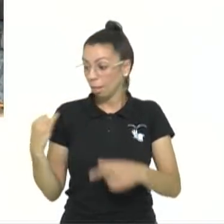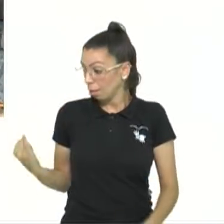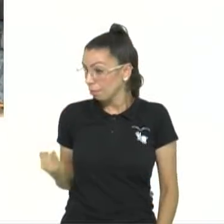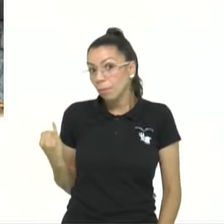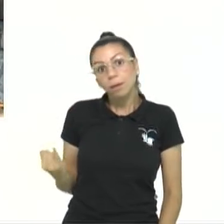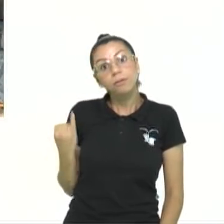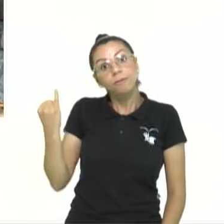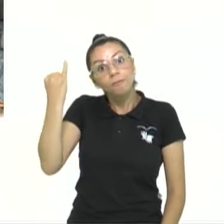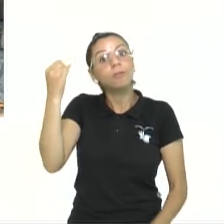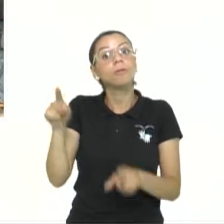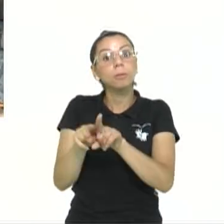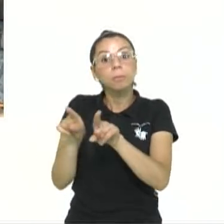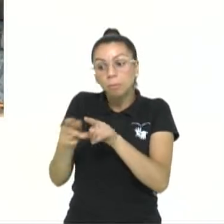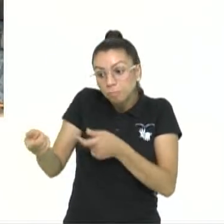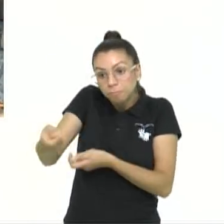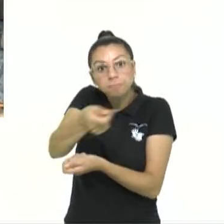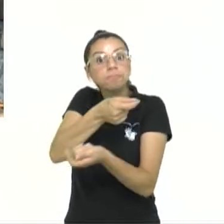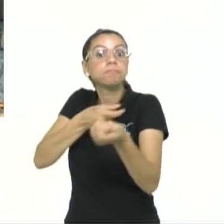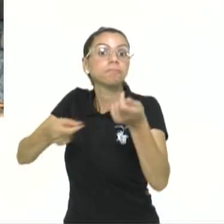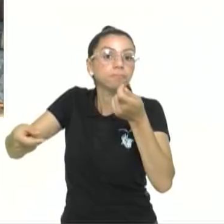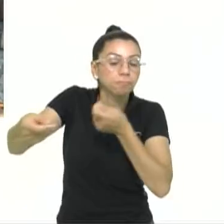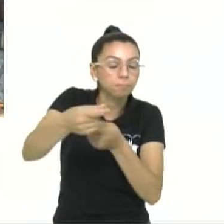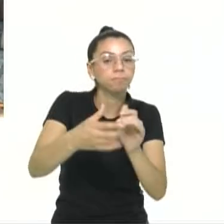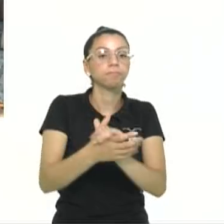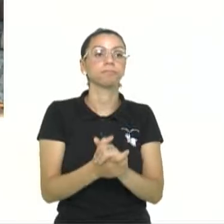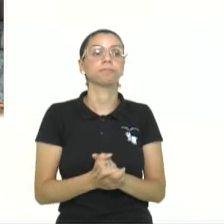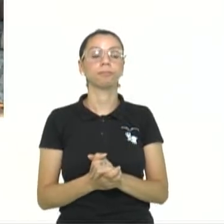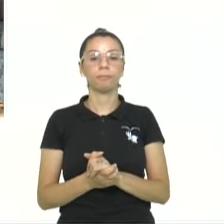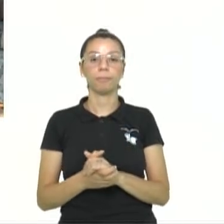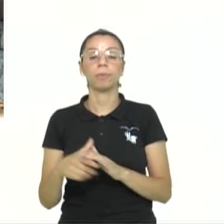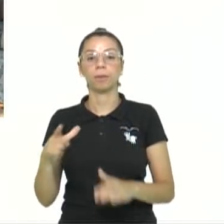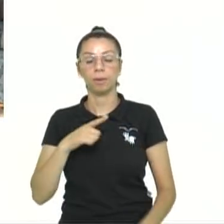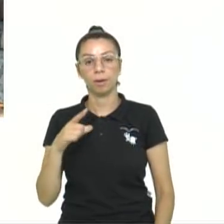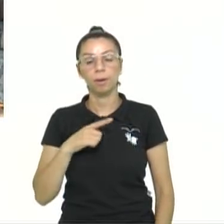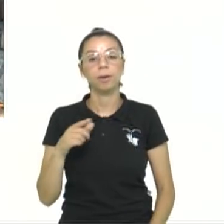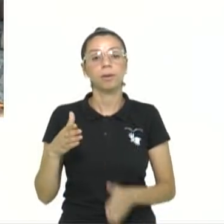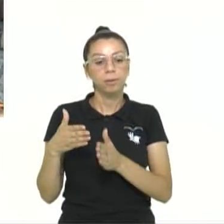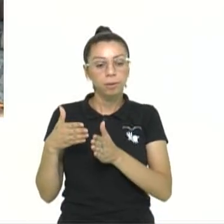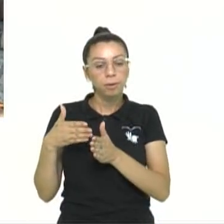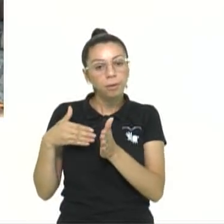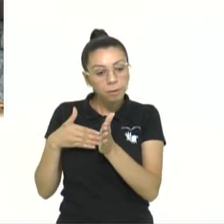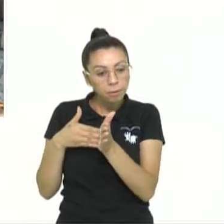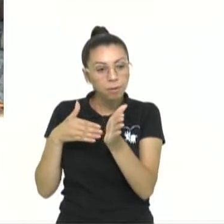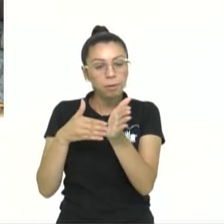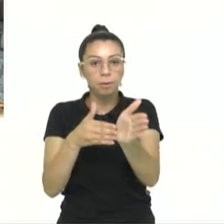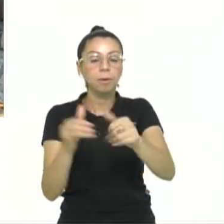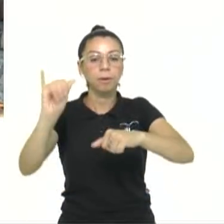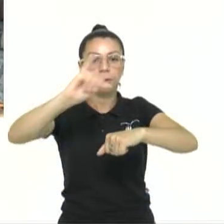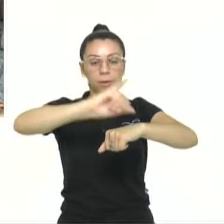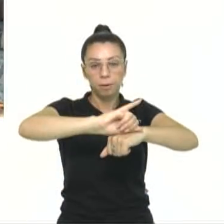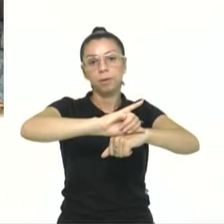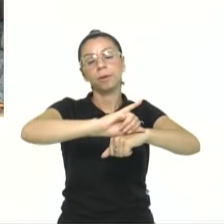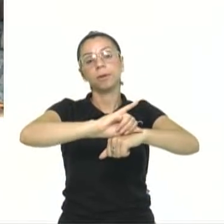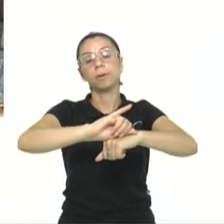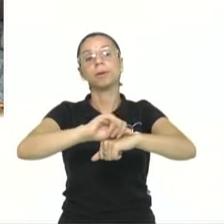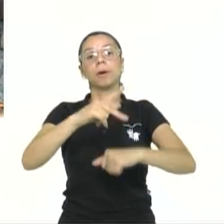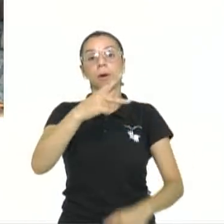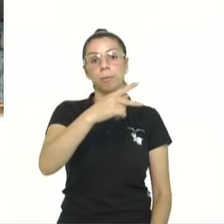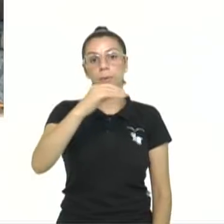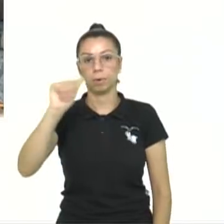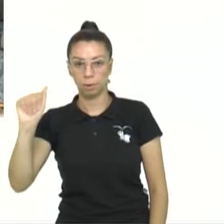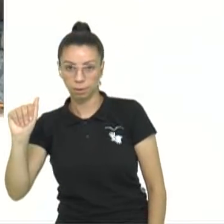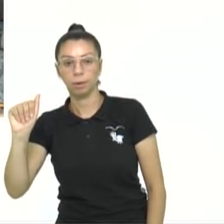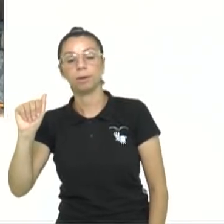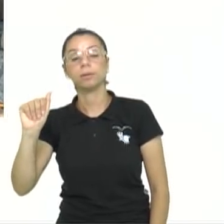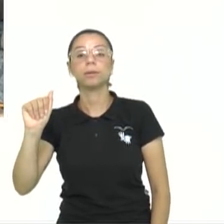importante economicamente. Então saía de Viamão, que futuramente se tornou a capital Porto Alegre, a região ali de Porto